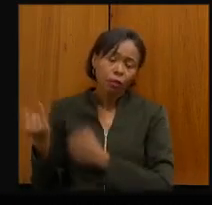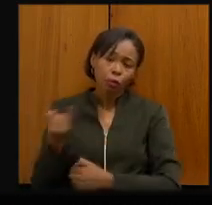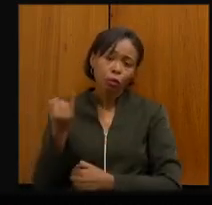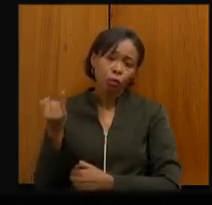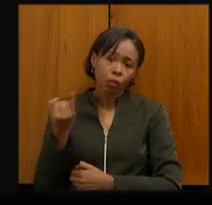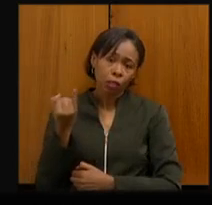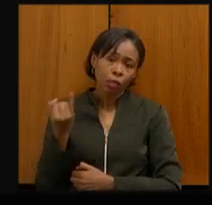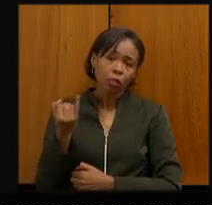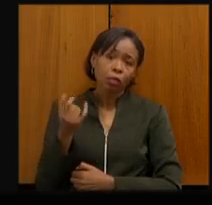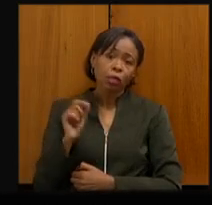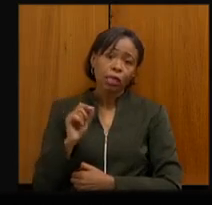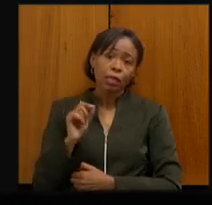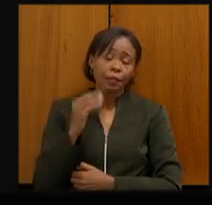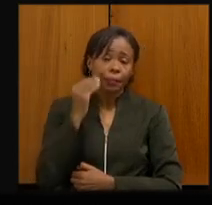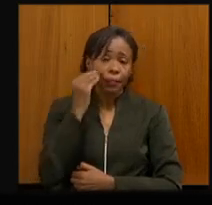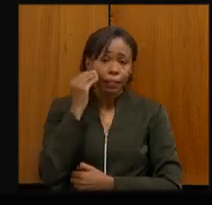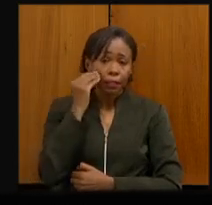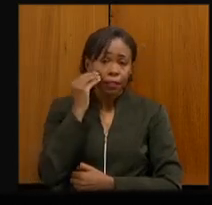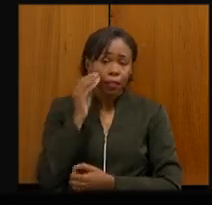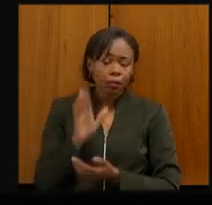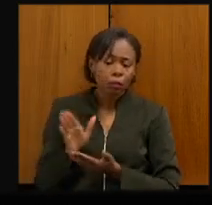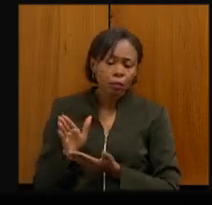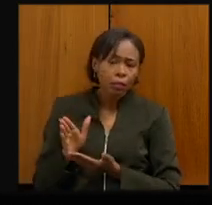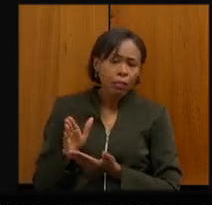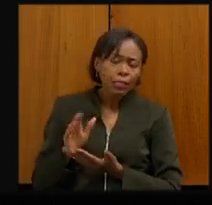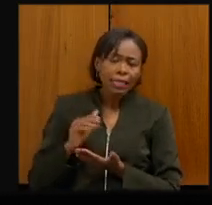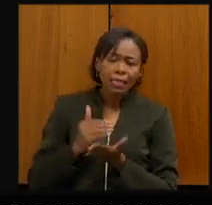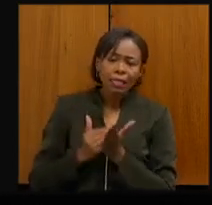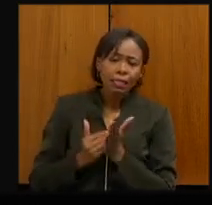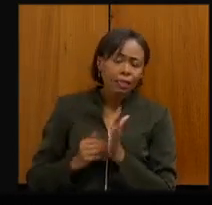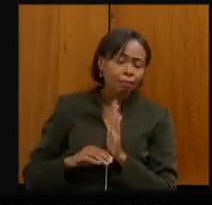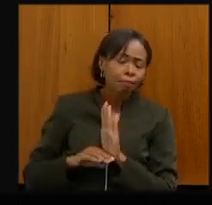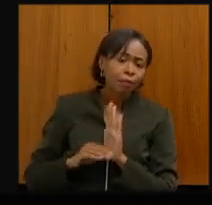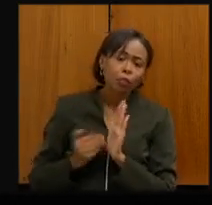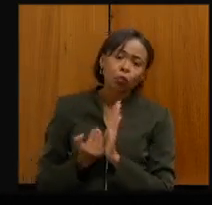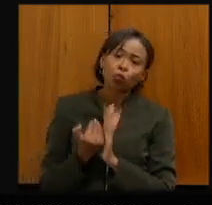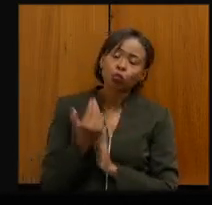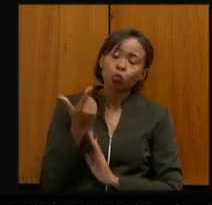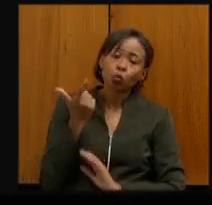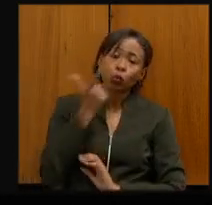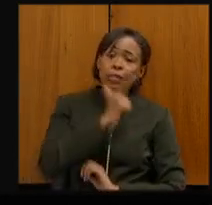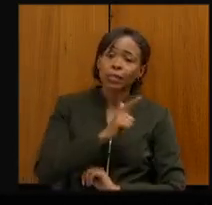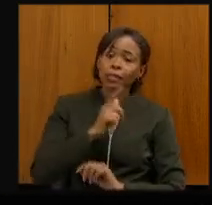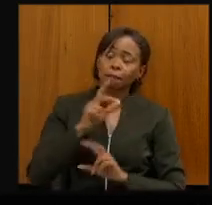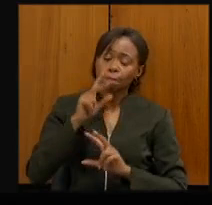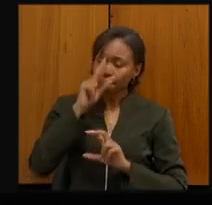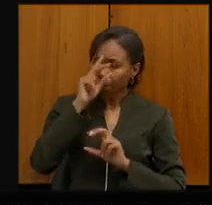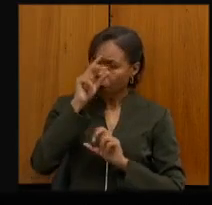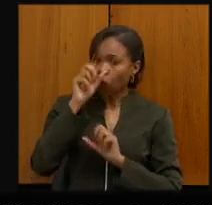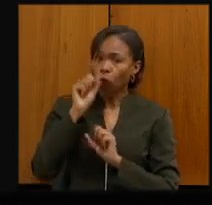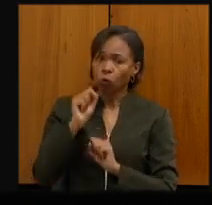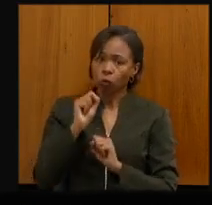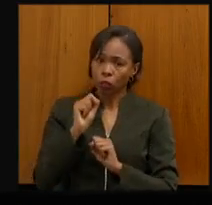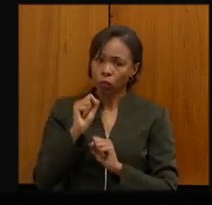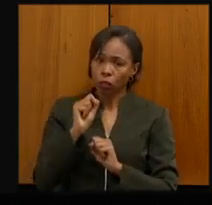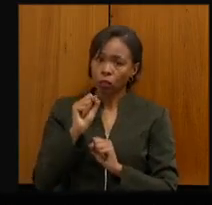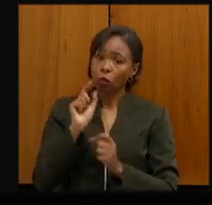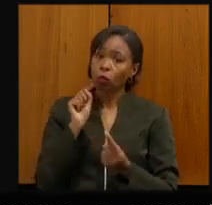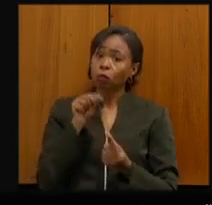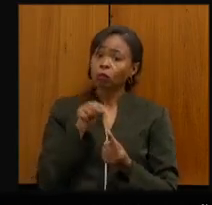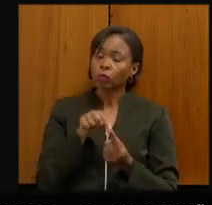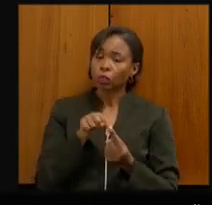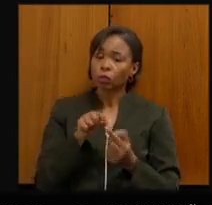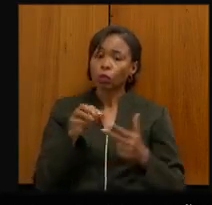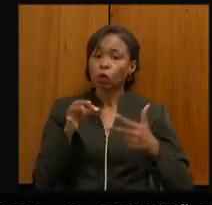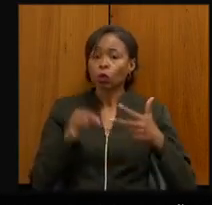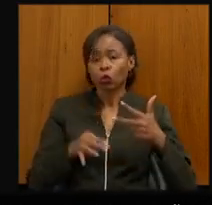angariando forças inscreve para que o judiciário que é leva em consideração